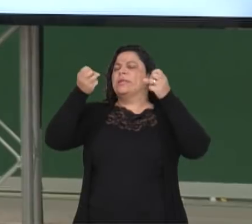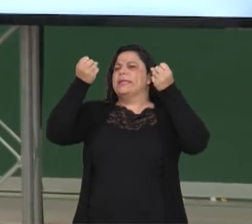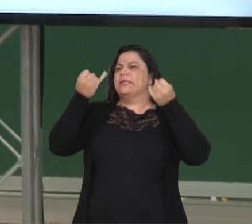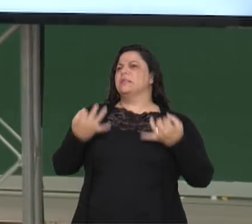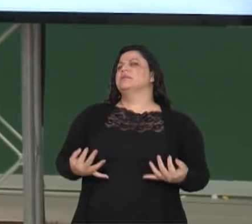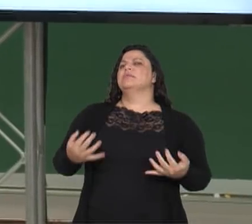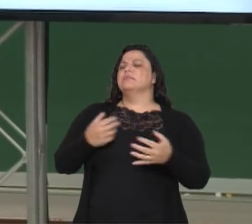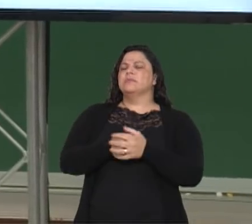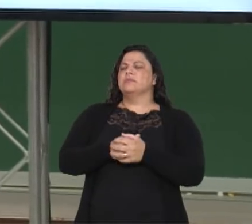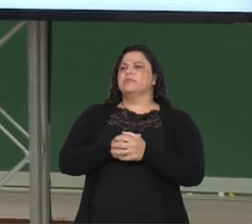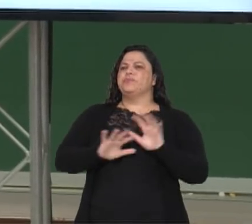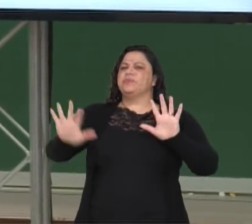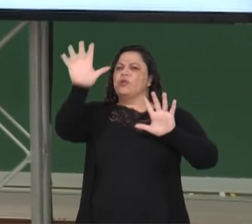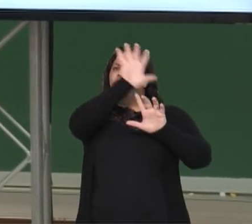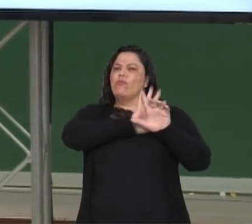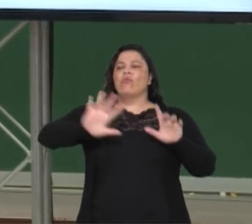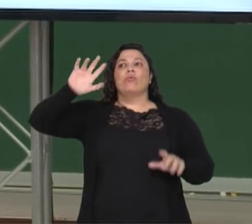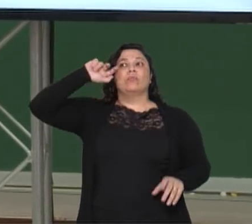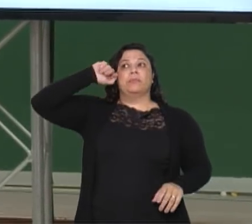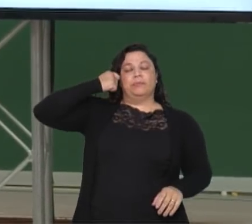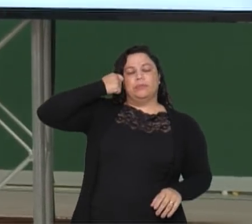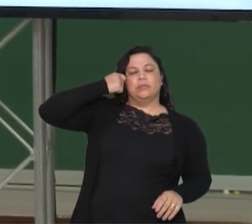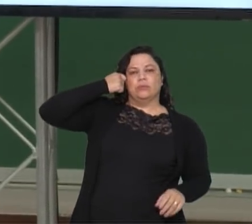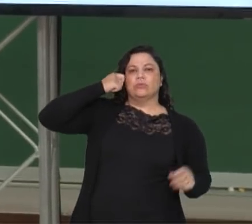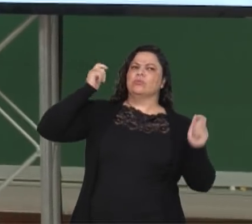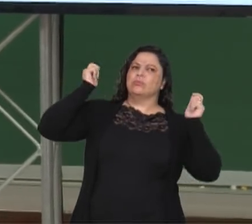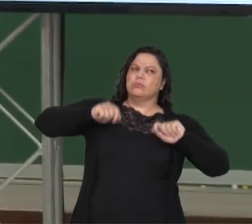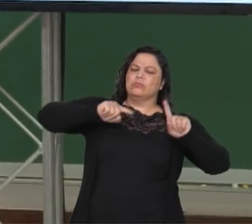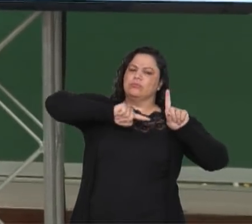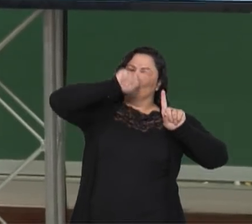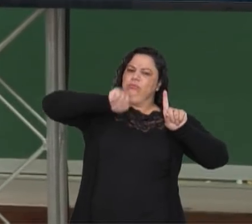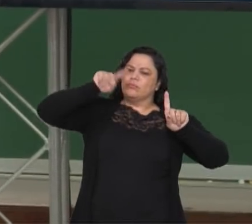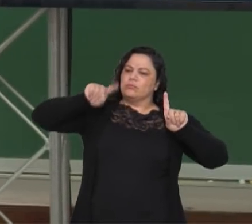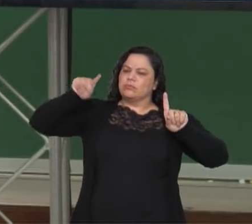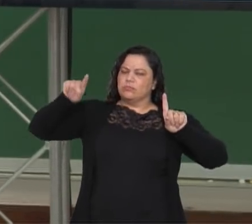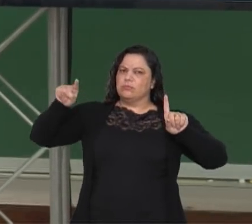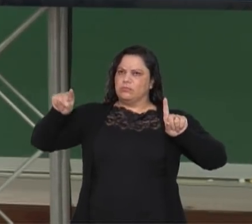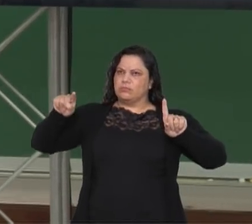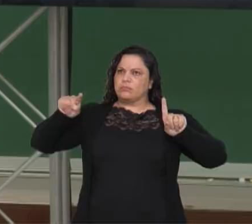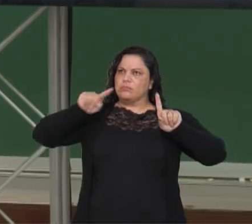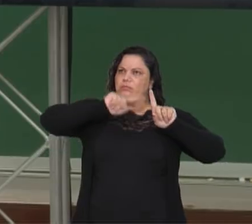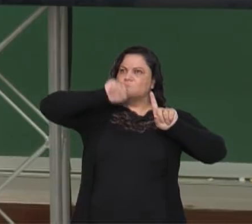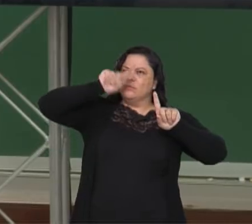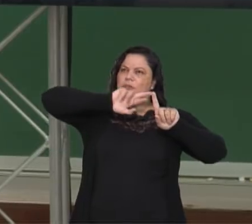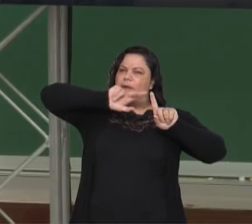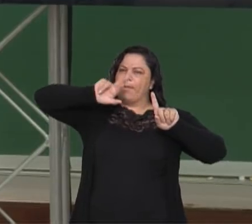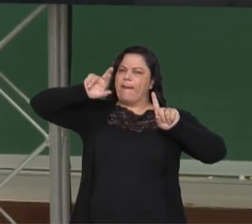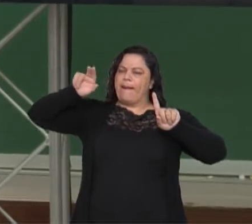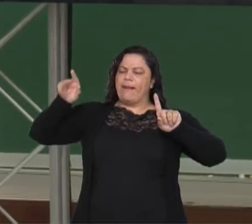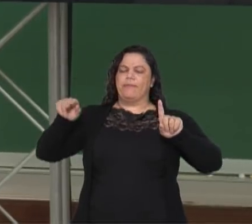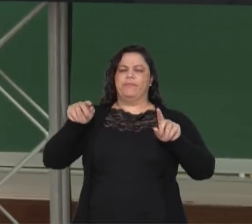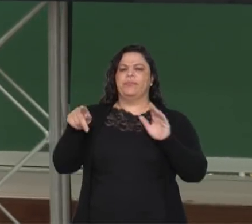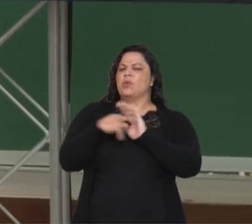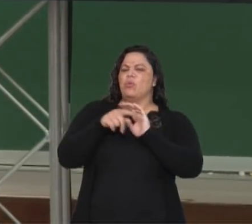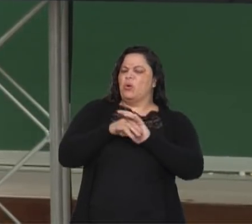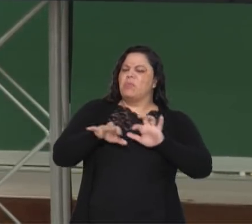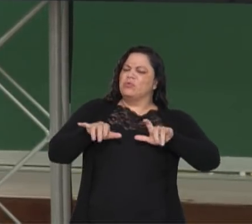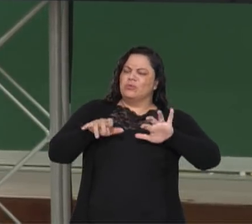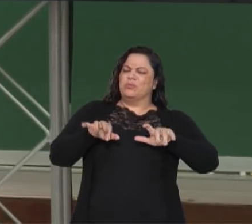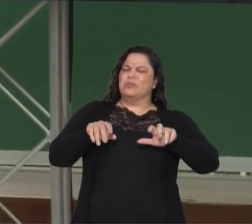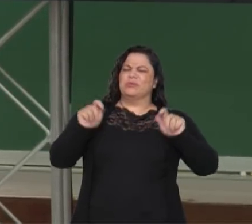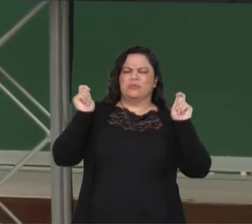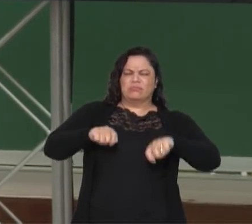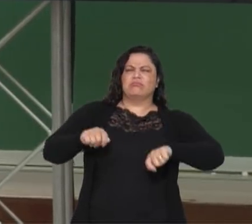feita digitalmente. Ela mostra ali, na verdade, uma variedade de ondas que lembram um movimento,